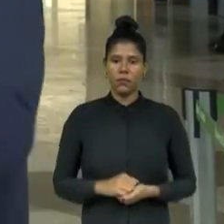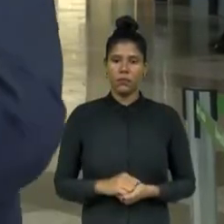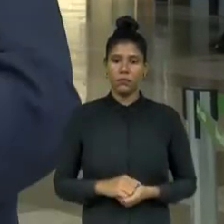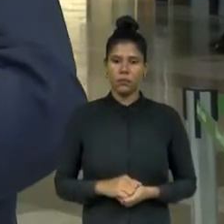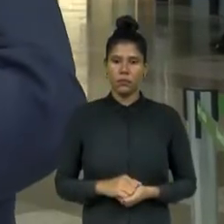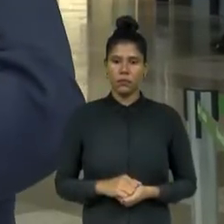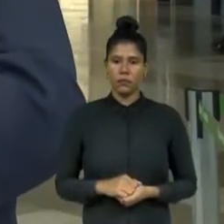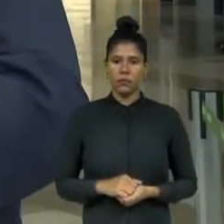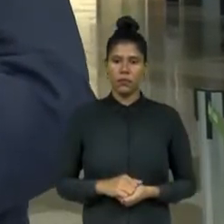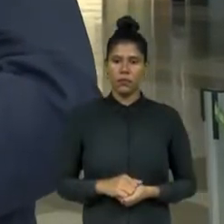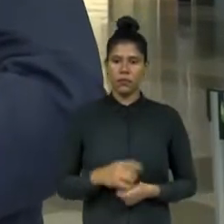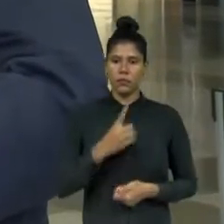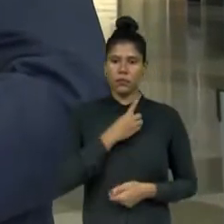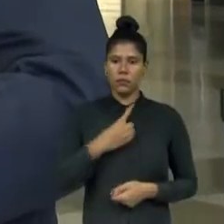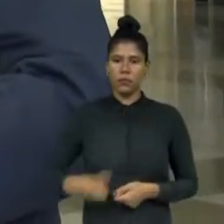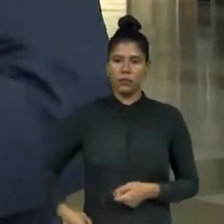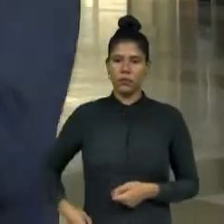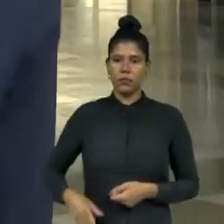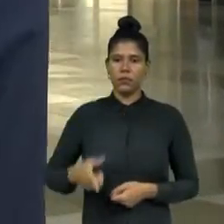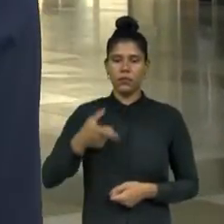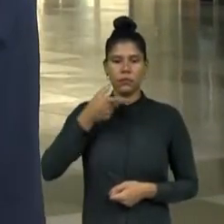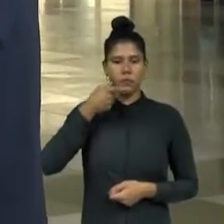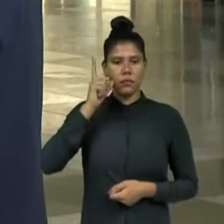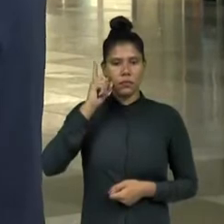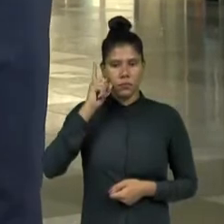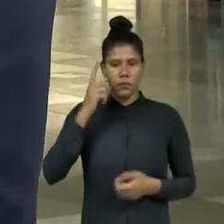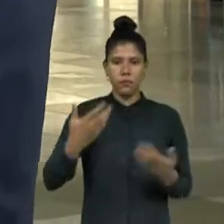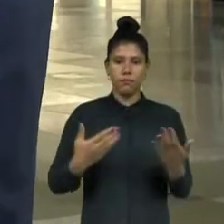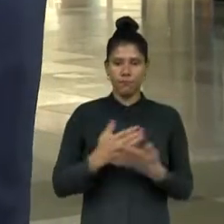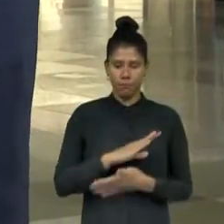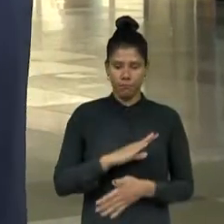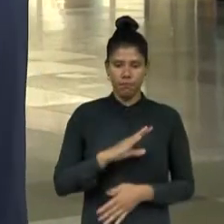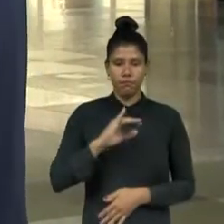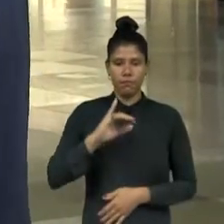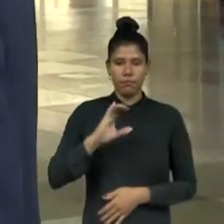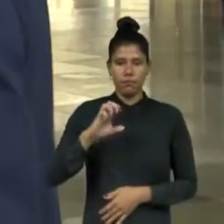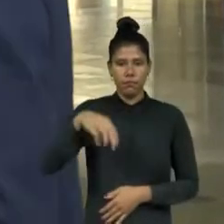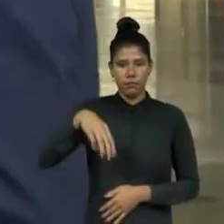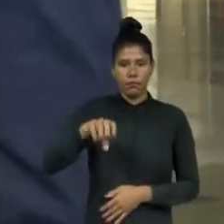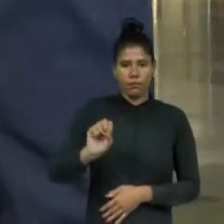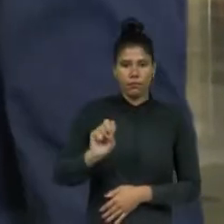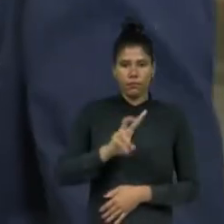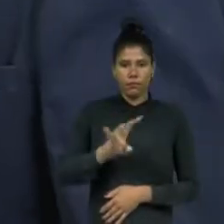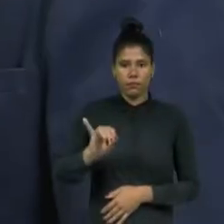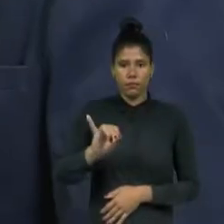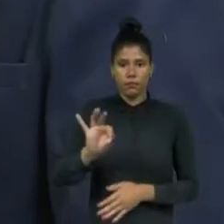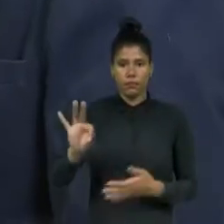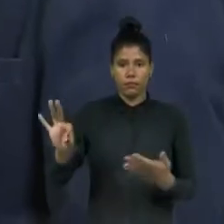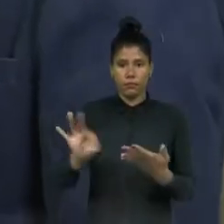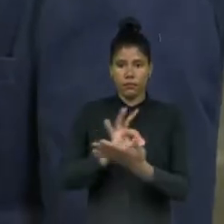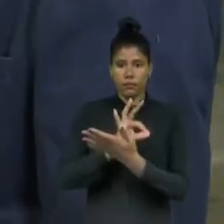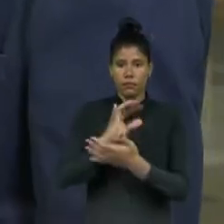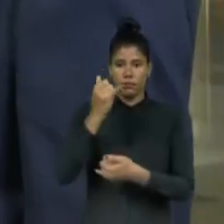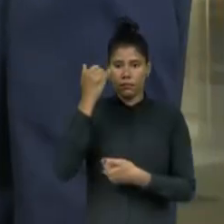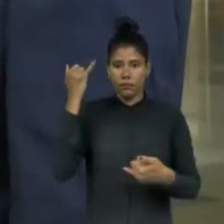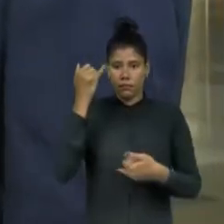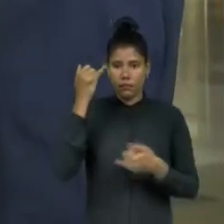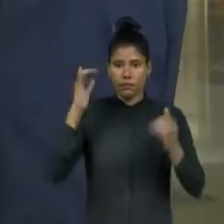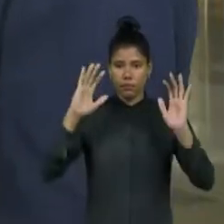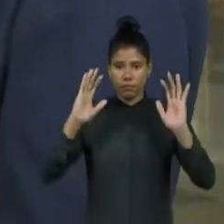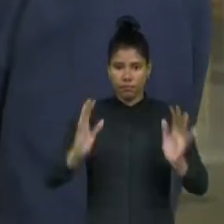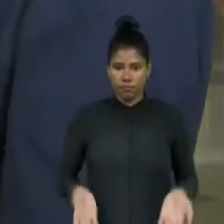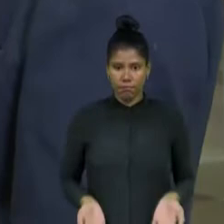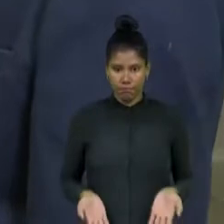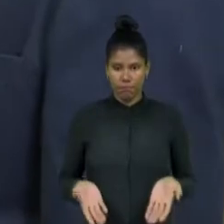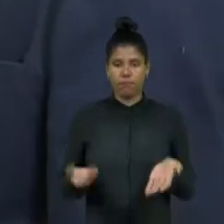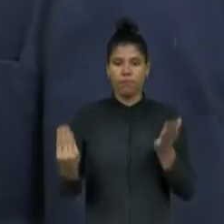os deputados ontem aprovaram uma importante matéria do ICMS, né, que já seguiu para a sanção da governadora. Não só seguiu para a sanção, como já saiu a